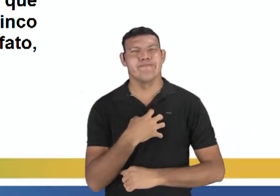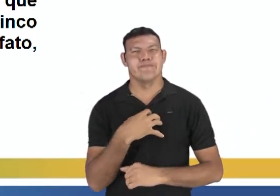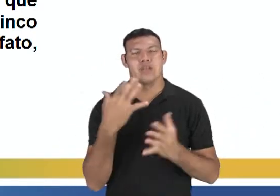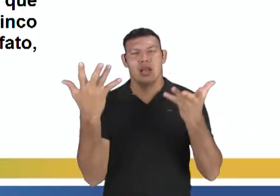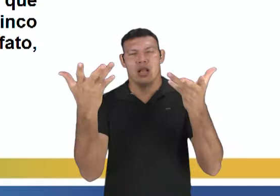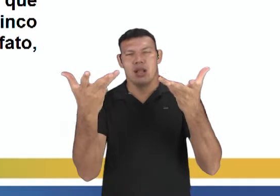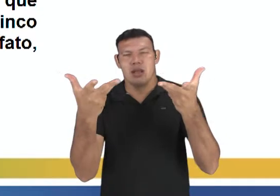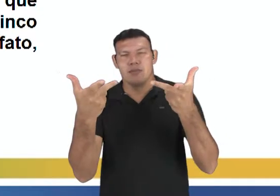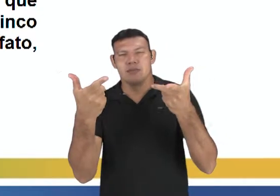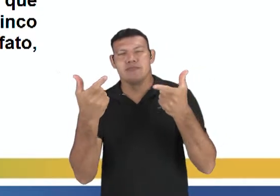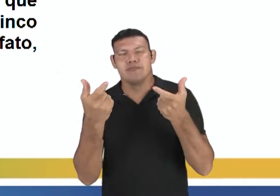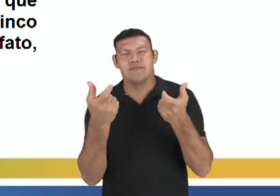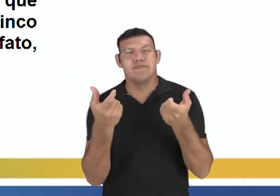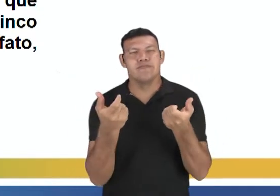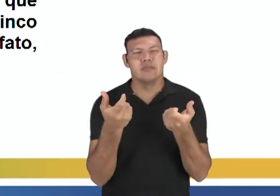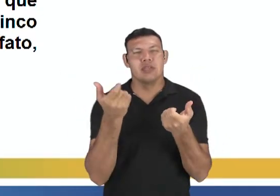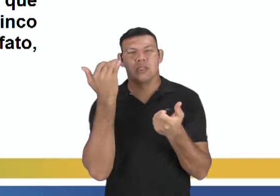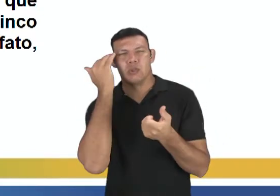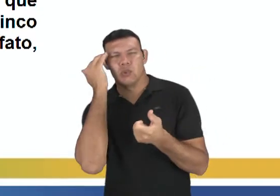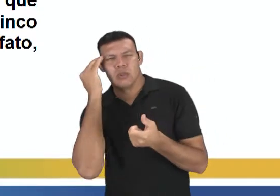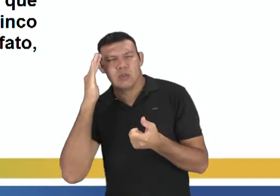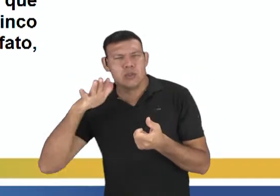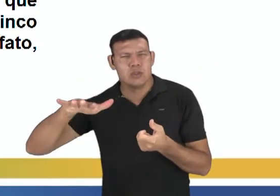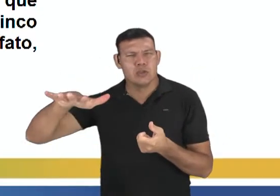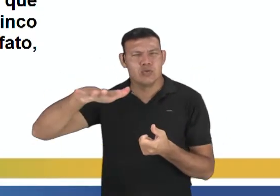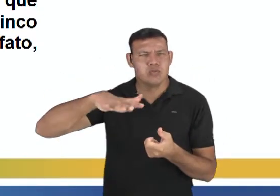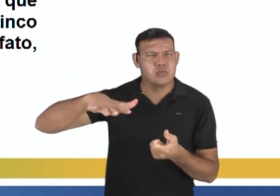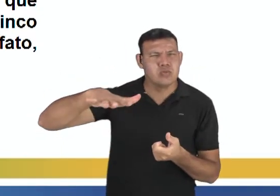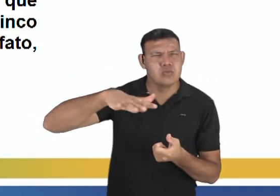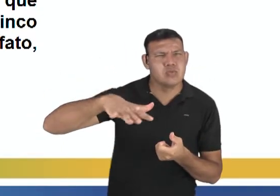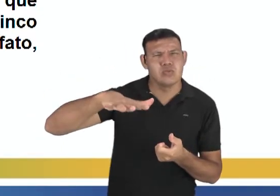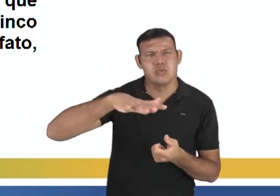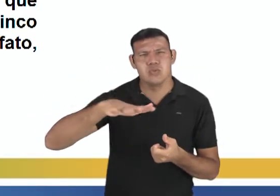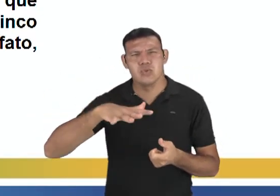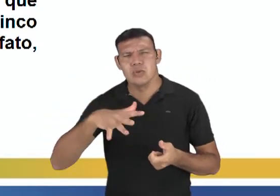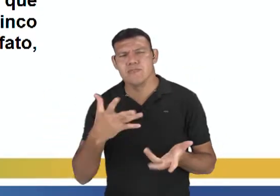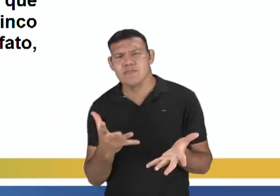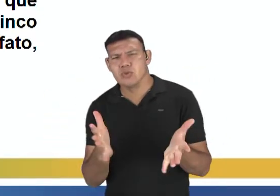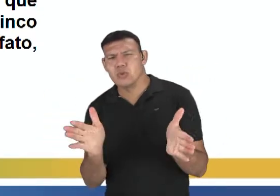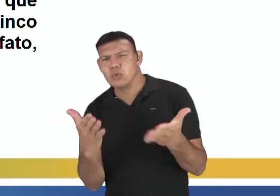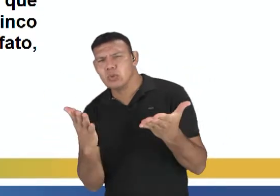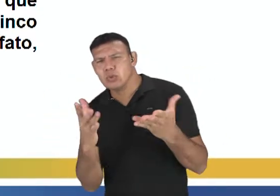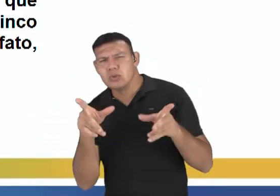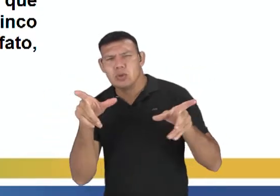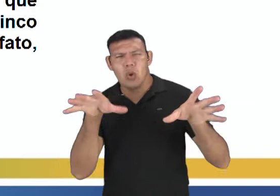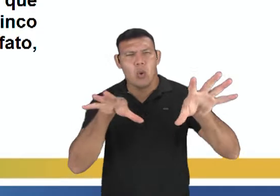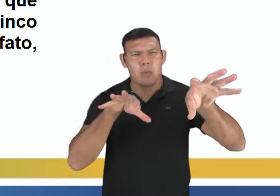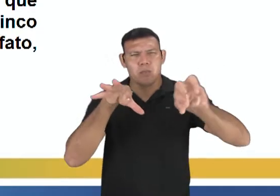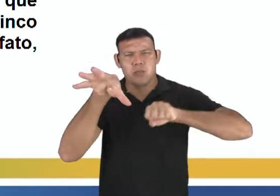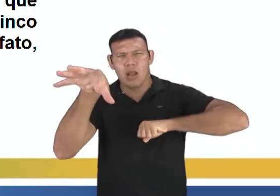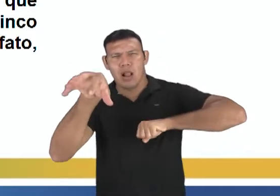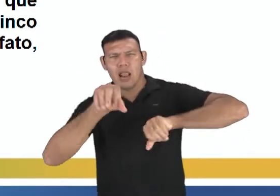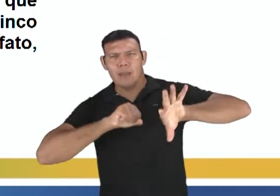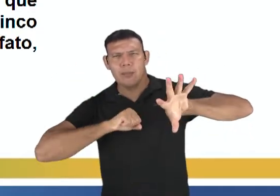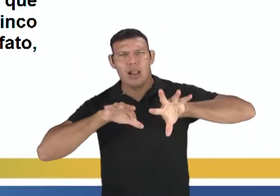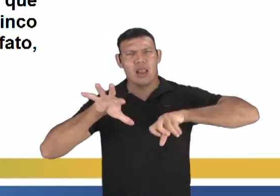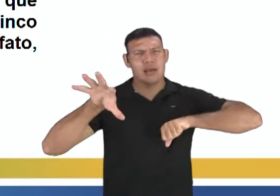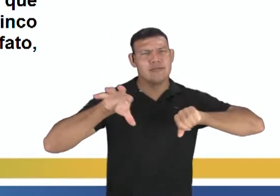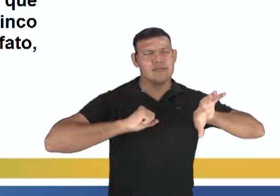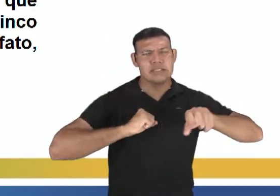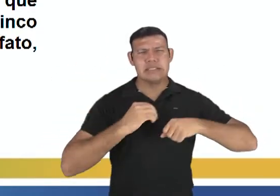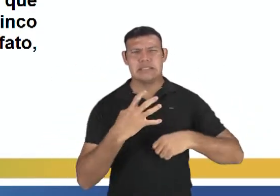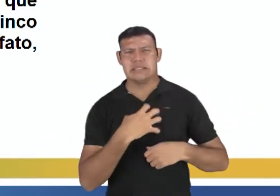o ambiente, ou seja, a nossa capacidade de captar estímulos diferentes ao nosso redor. É a forma com que a